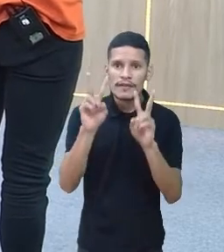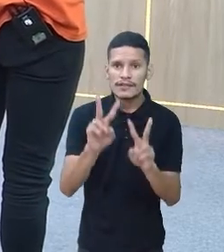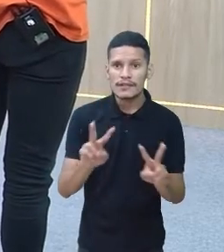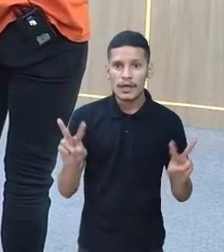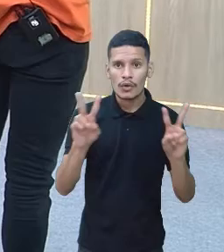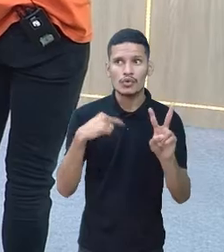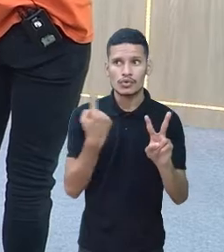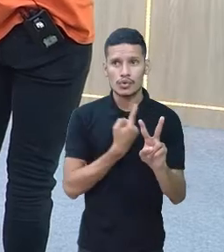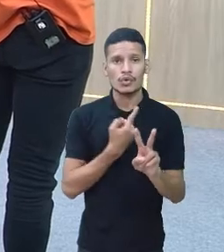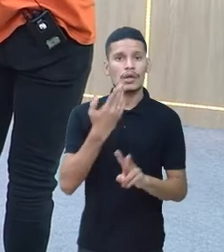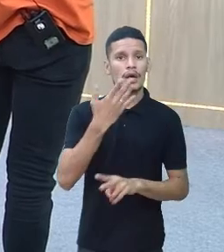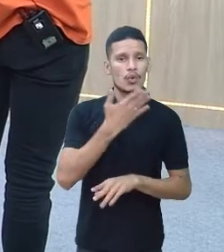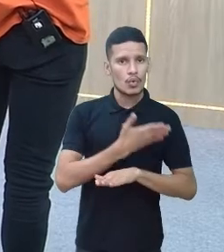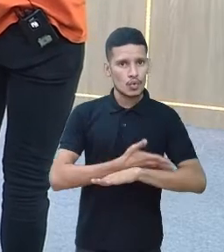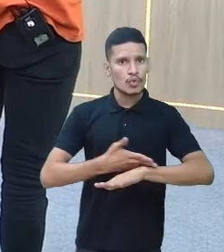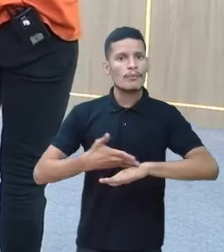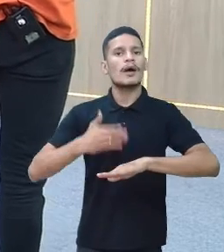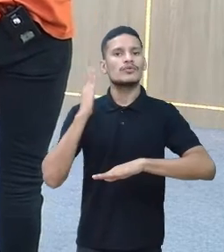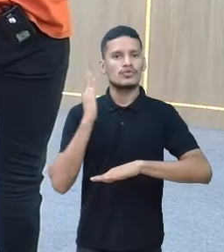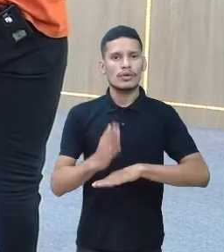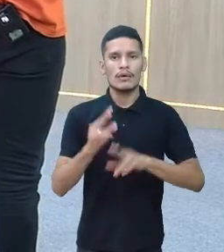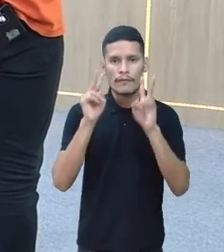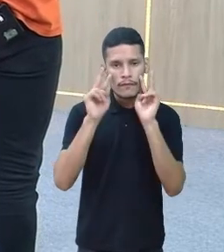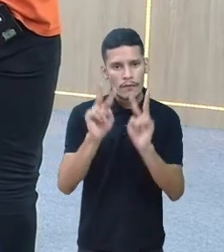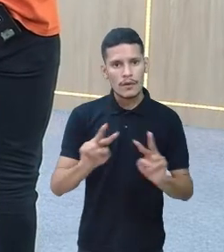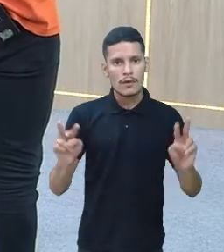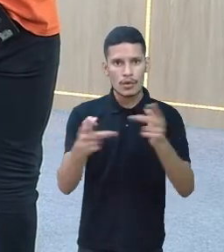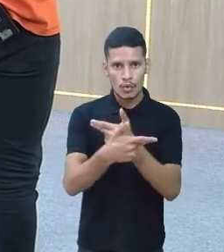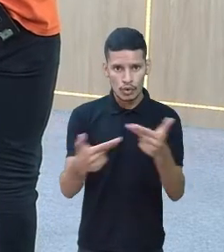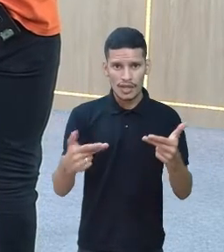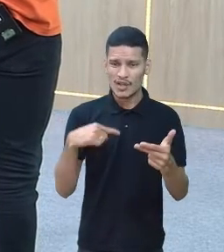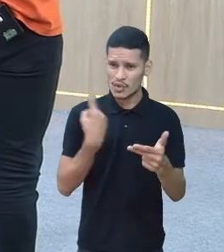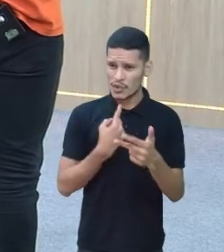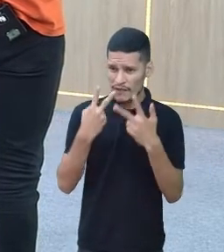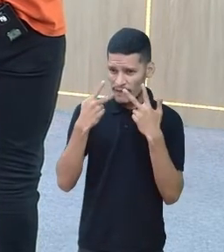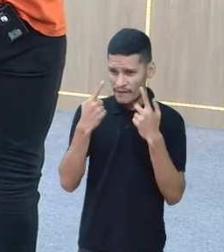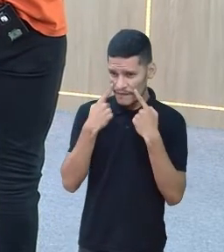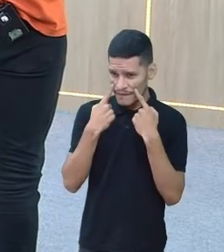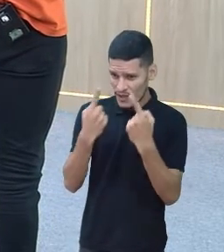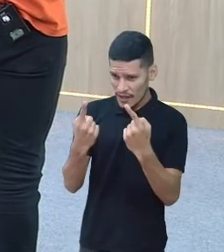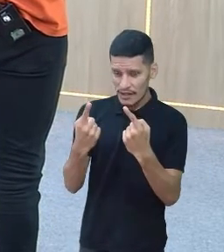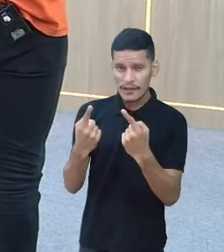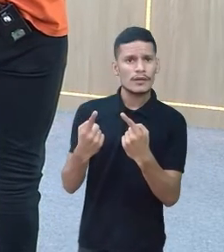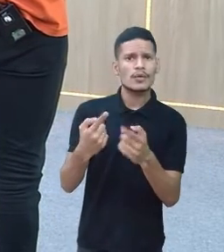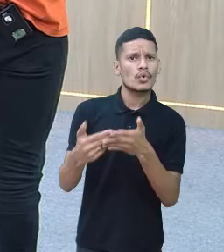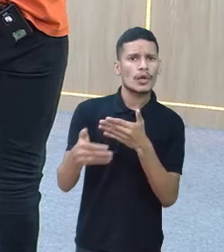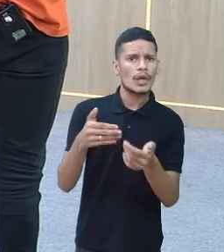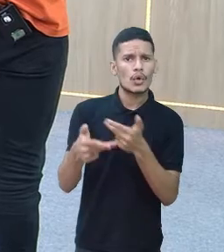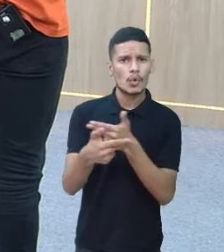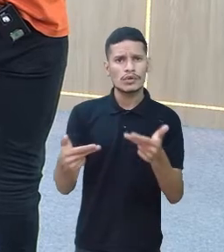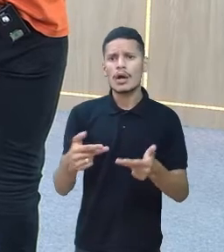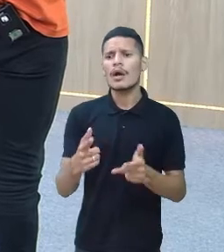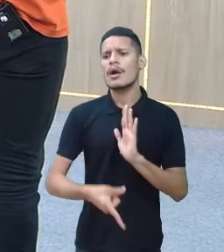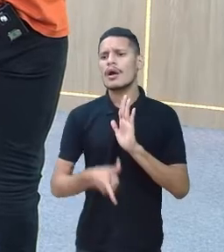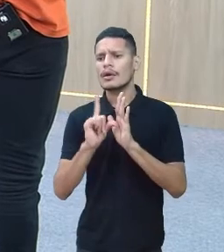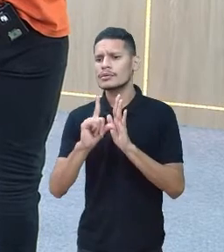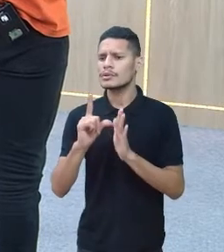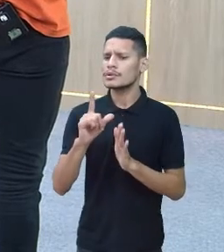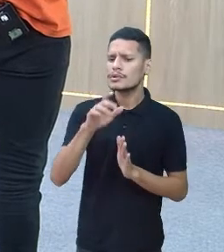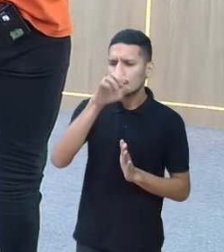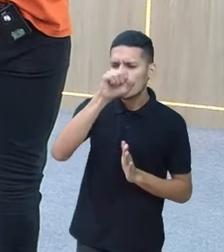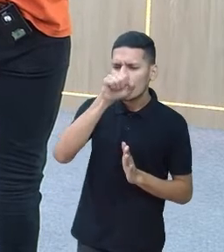está acostumado a olhar as coisas. Então, antes de qualquer coisa, a gente olha para aquilo. Seja antes do cheiro, antes